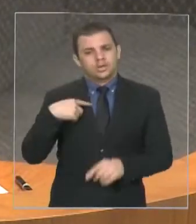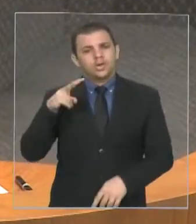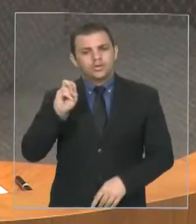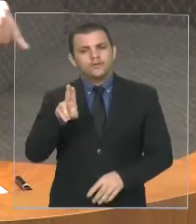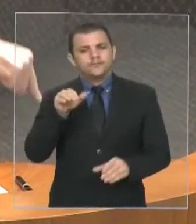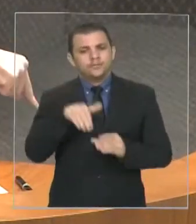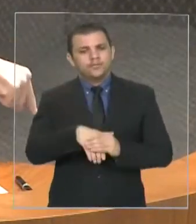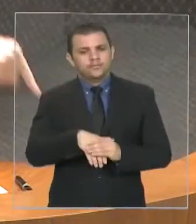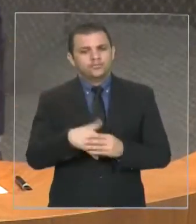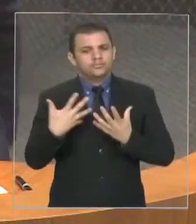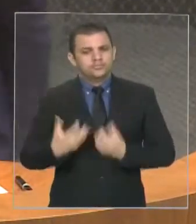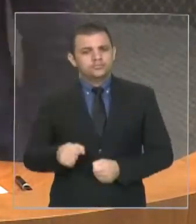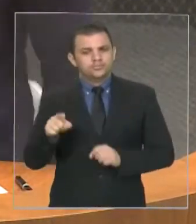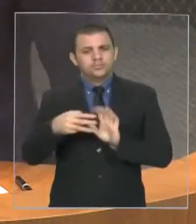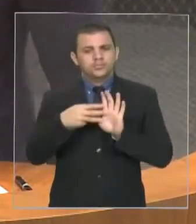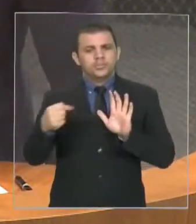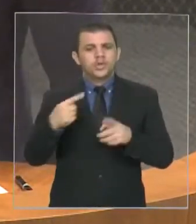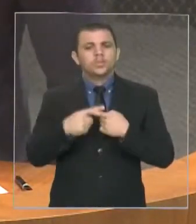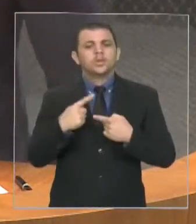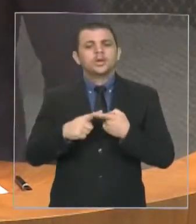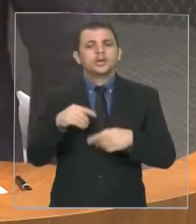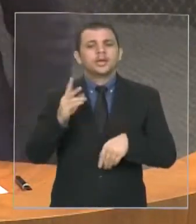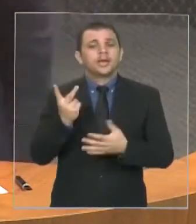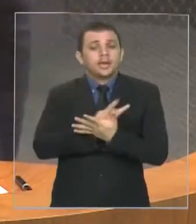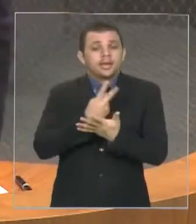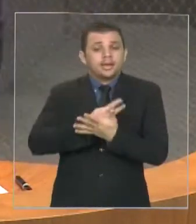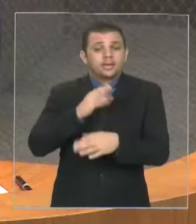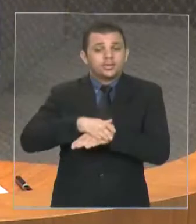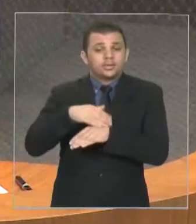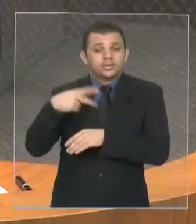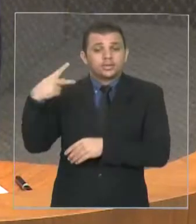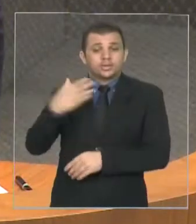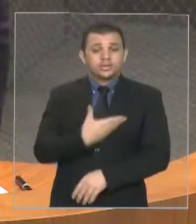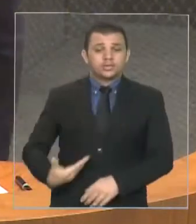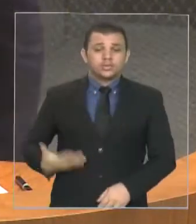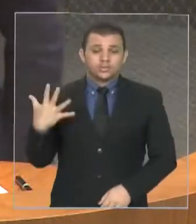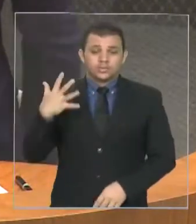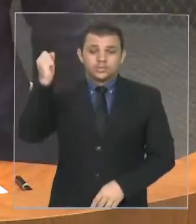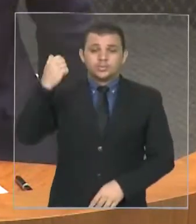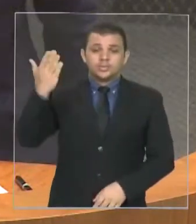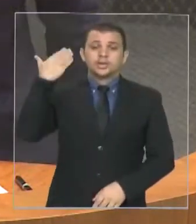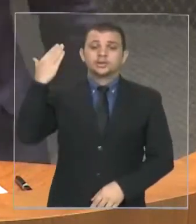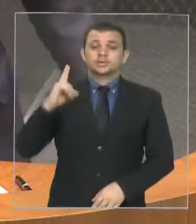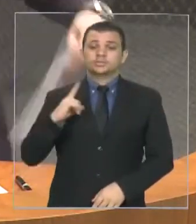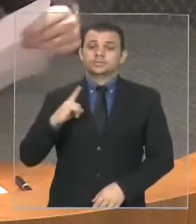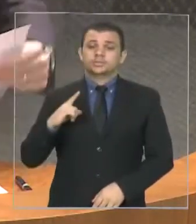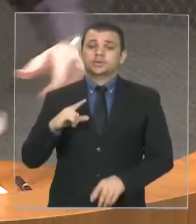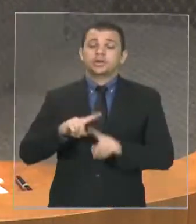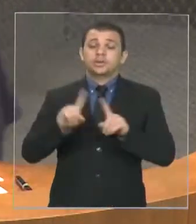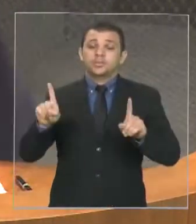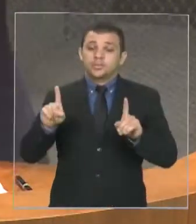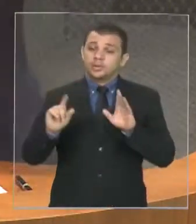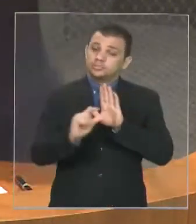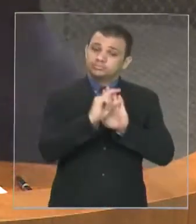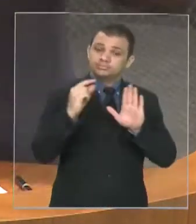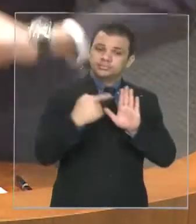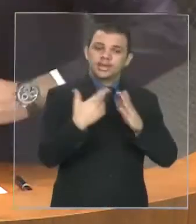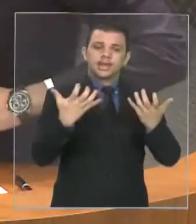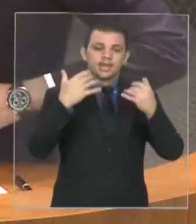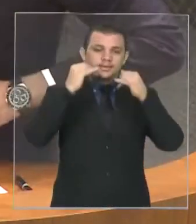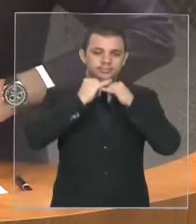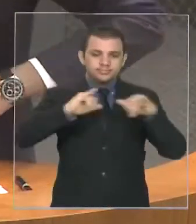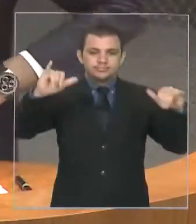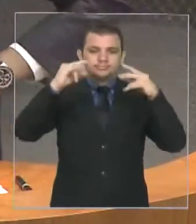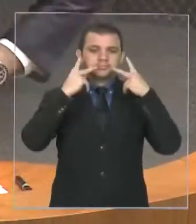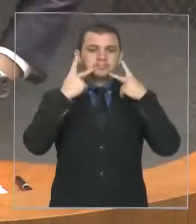da medida provisória, porque ela corrige um erro do comunista no passado. Mas que em sua ementa, e o que ele deve vender para os blogs